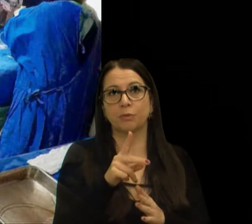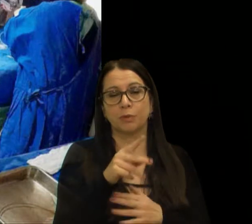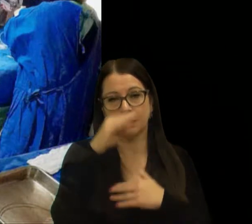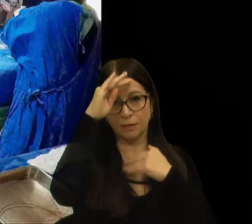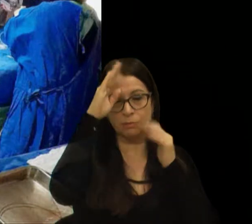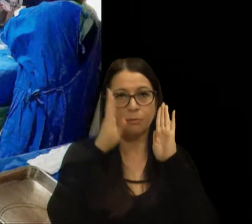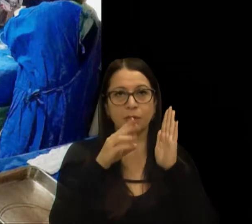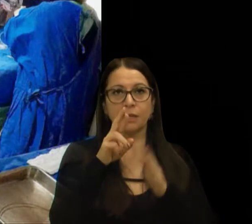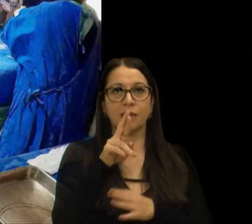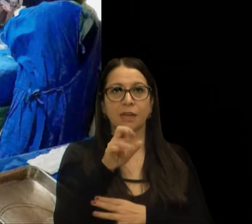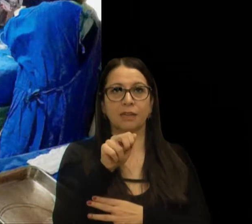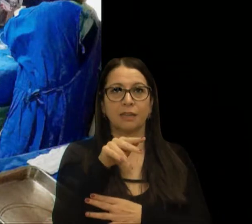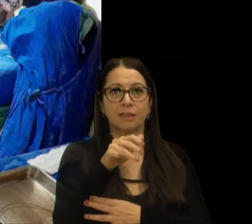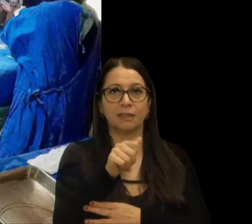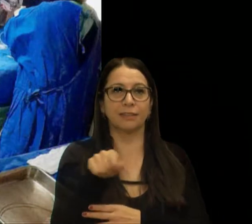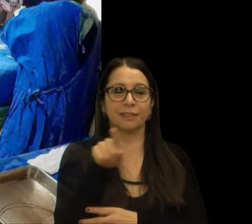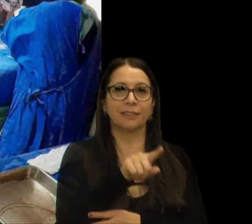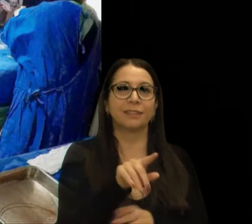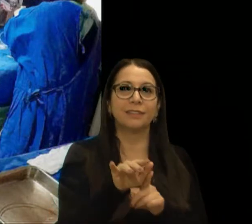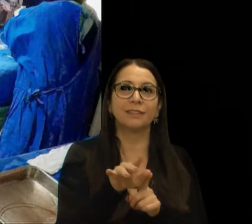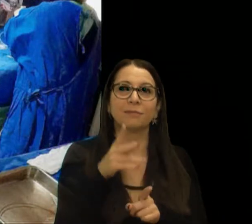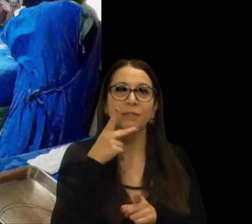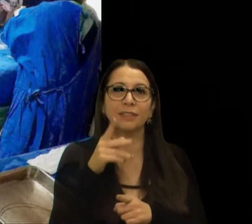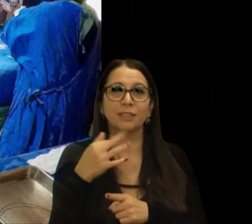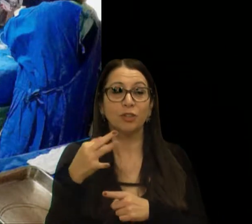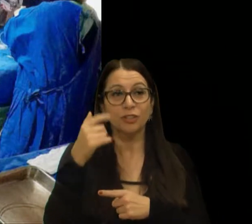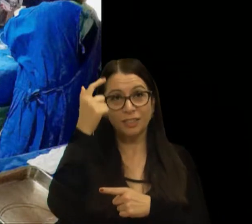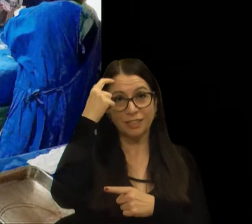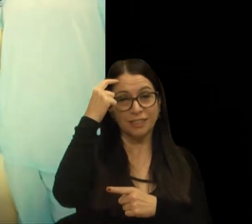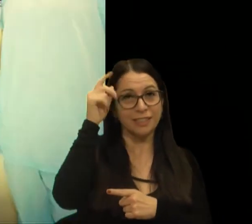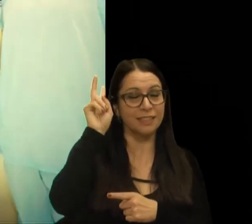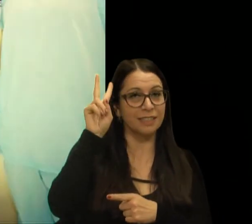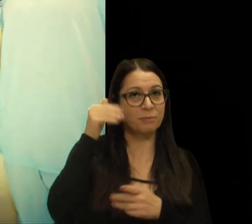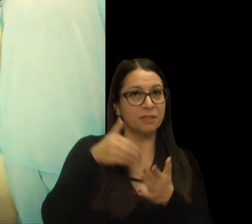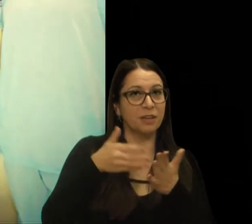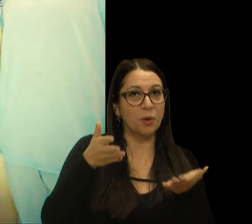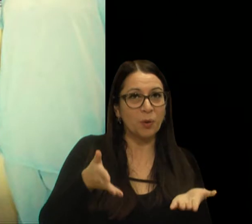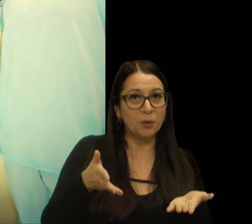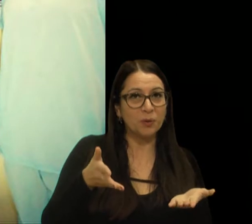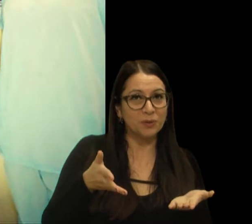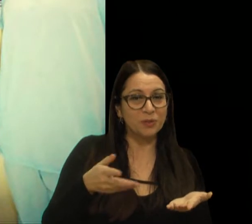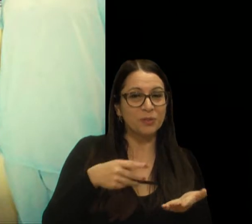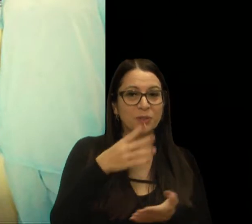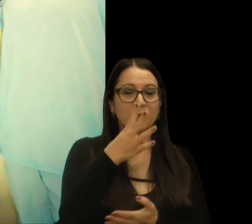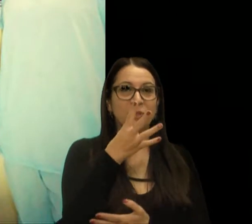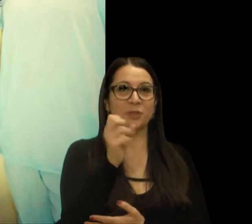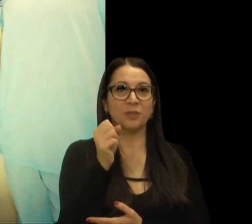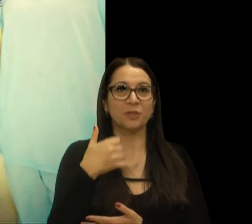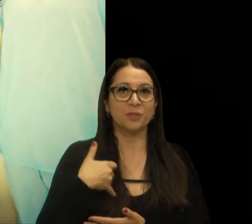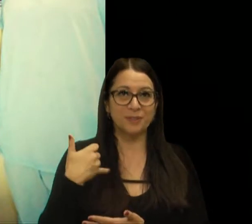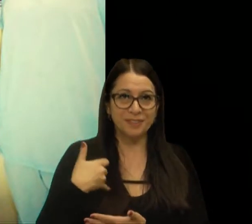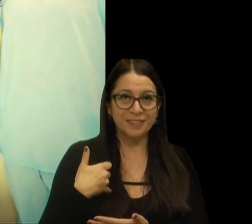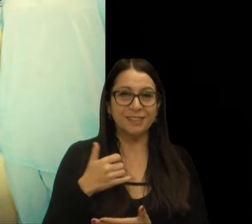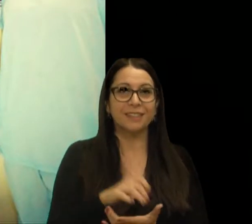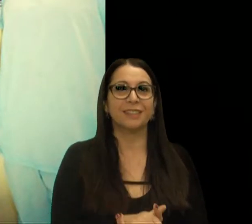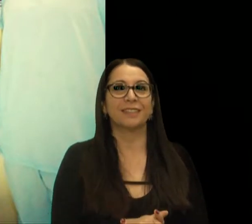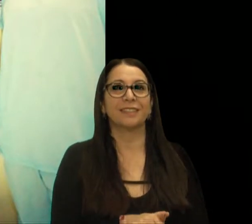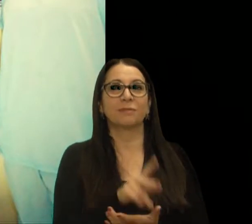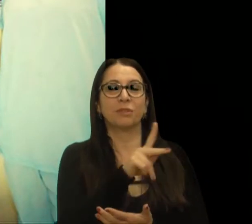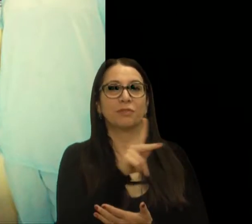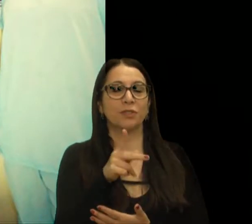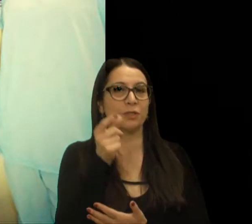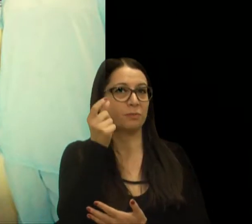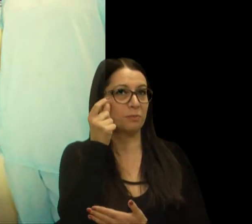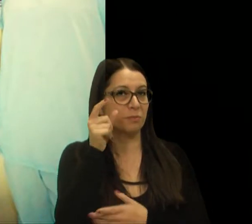muito dor de cabeça daí para a irmã Renata, tanto é que ela lembra de mim até hoje, né? Eu com 48 anos. O professor Périco